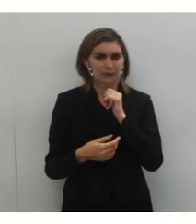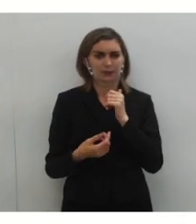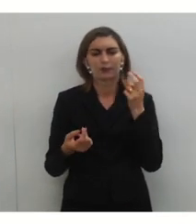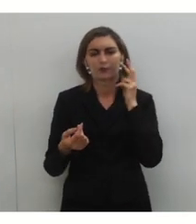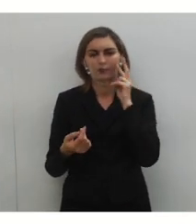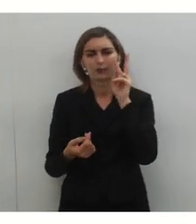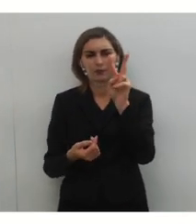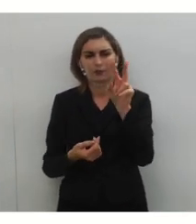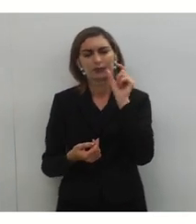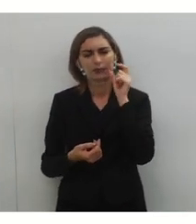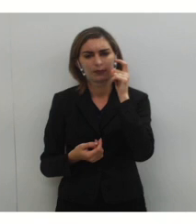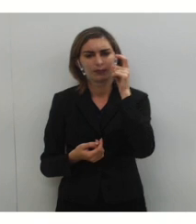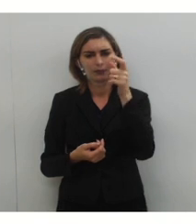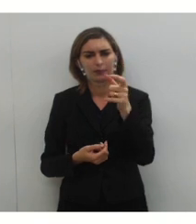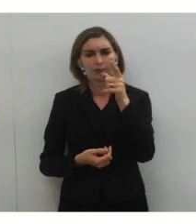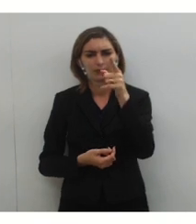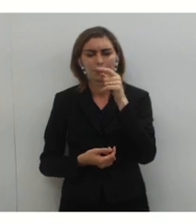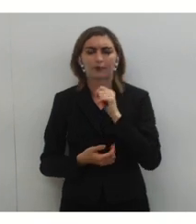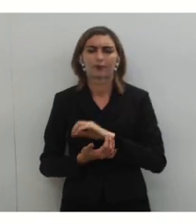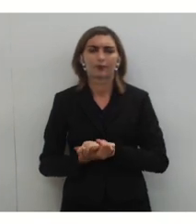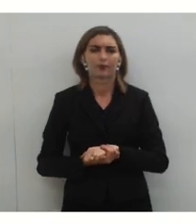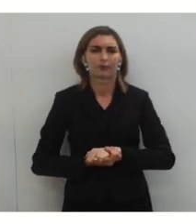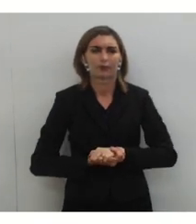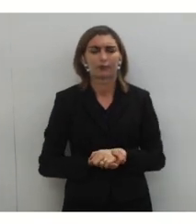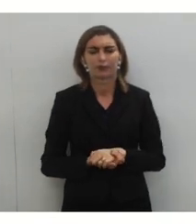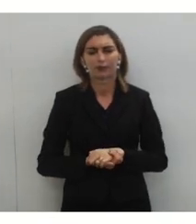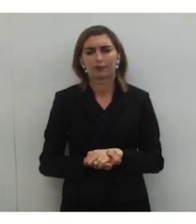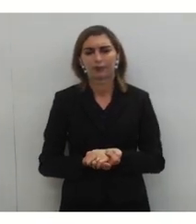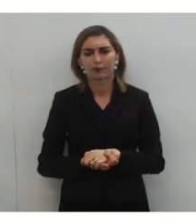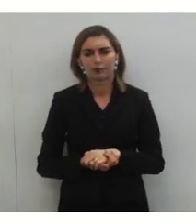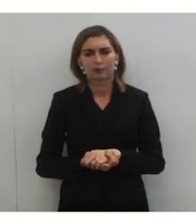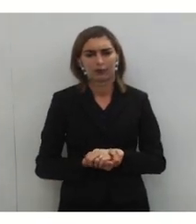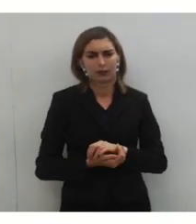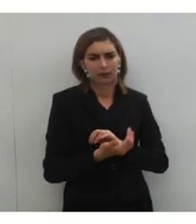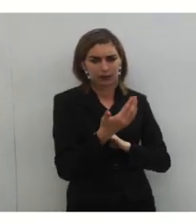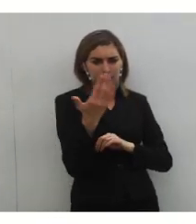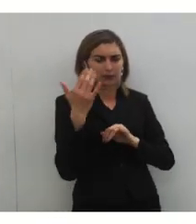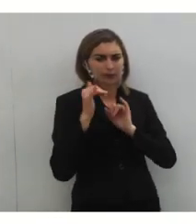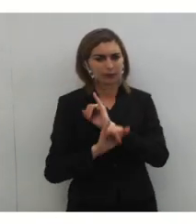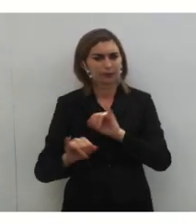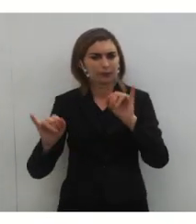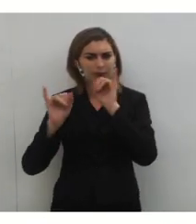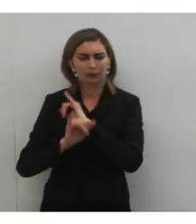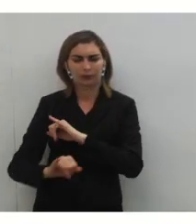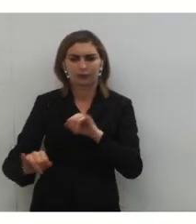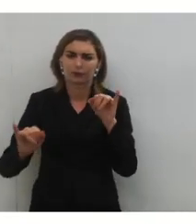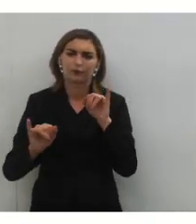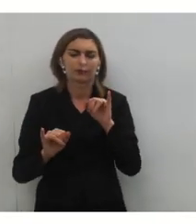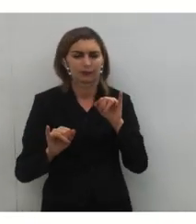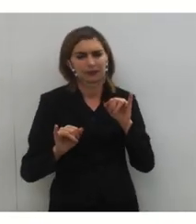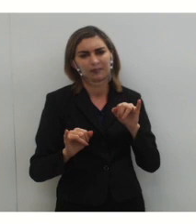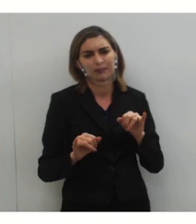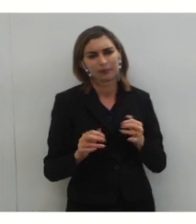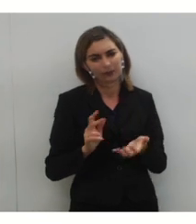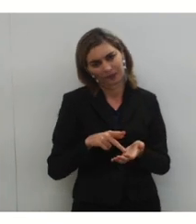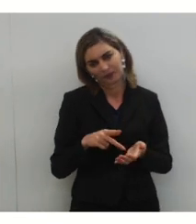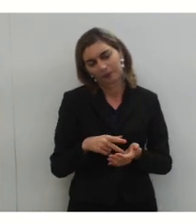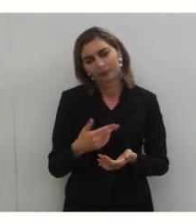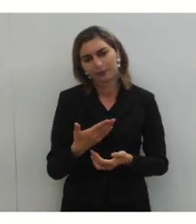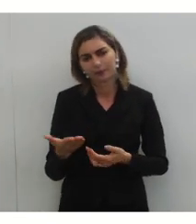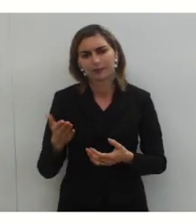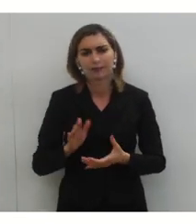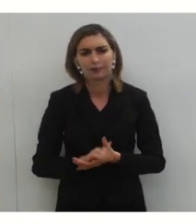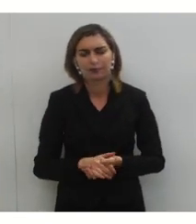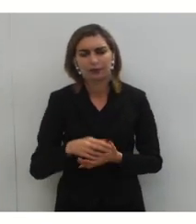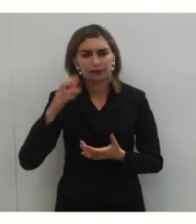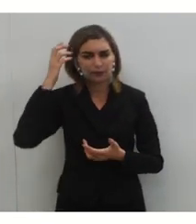Olha só que interessante essa campanha, né? Esse anúncio publicitário, na verdade,